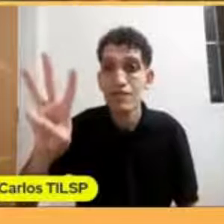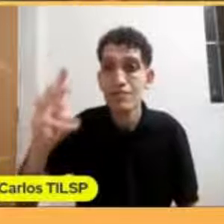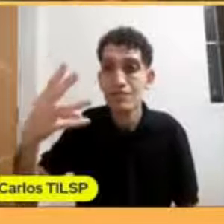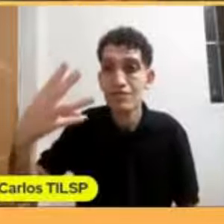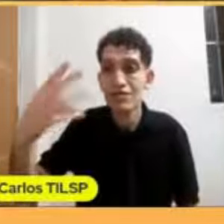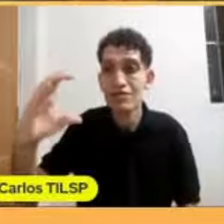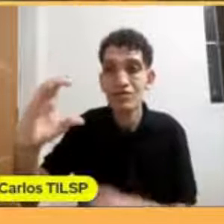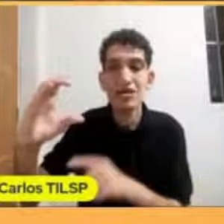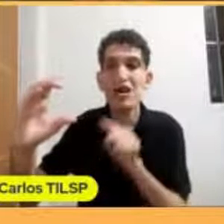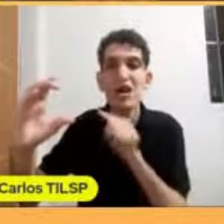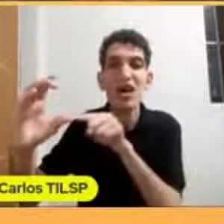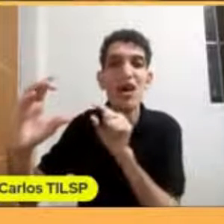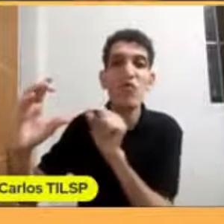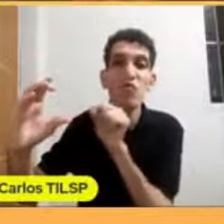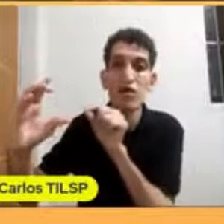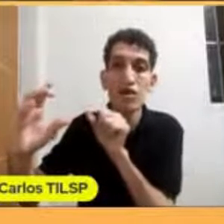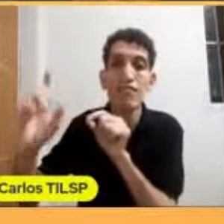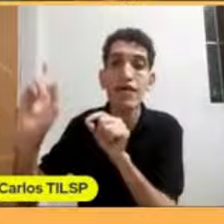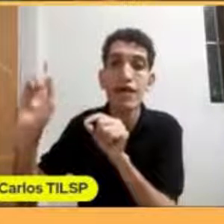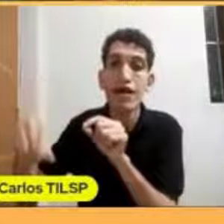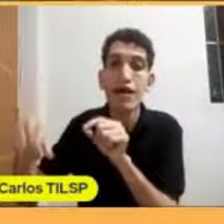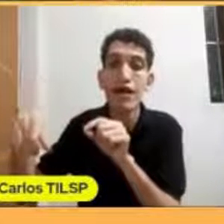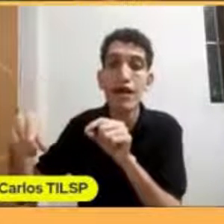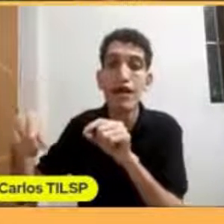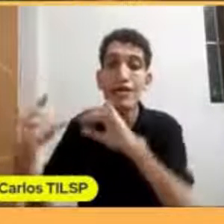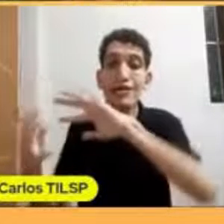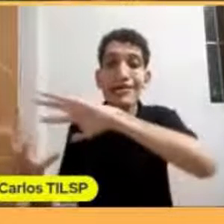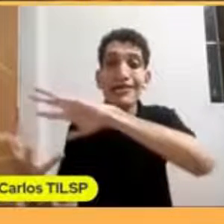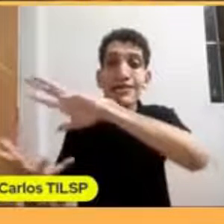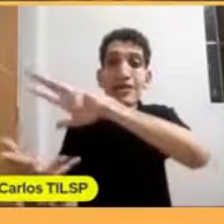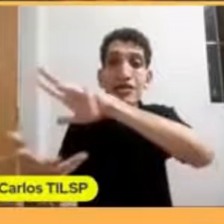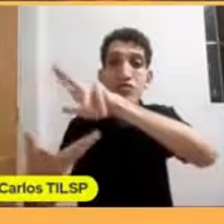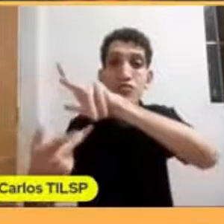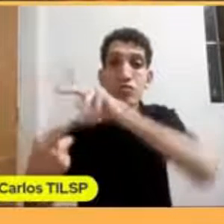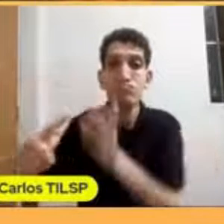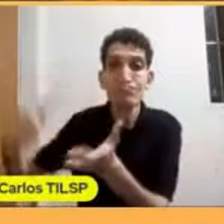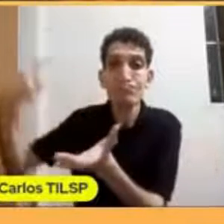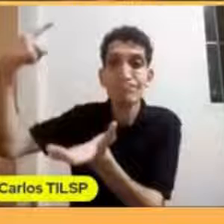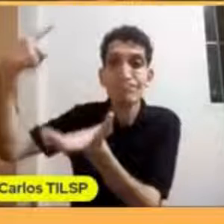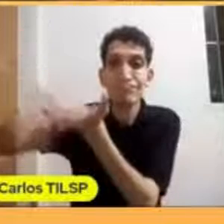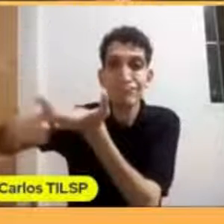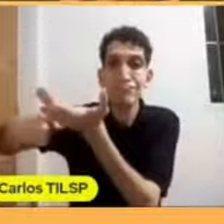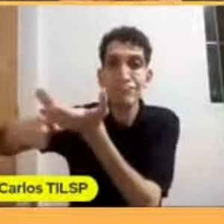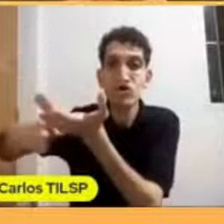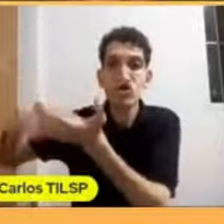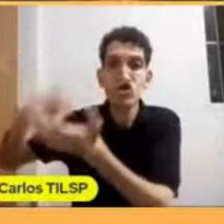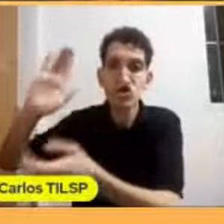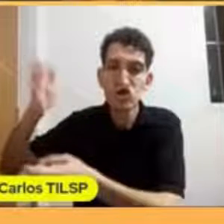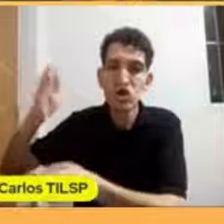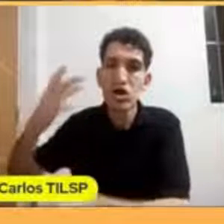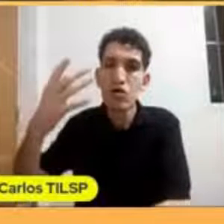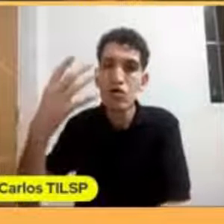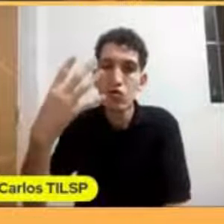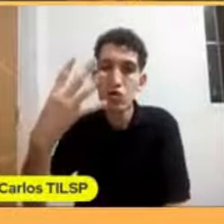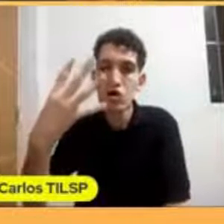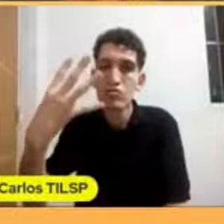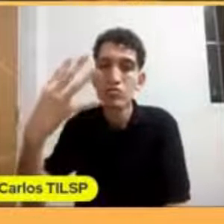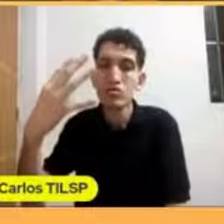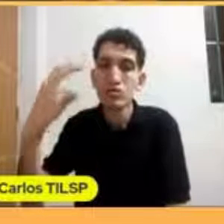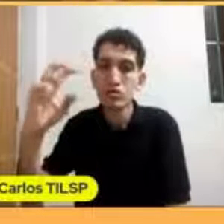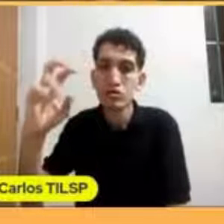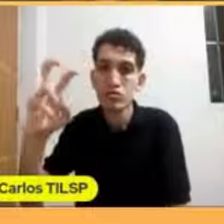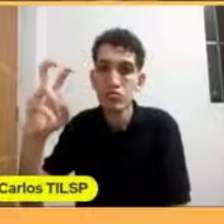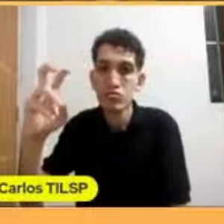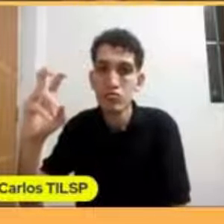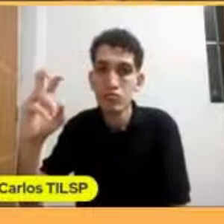W3C, ele é um consórcio internacional, tá? Ele tem mais ou menos 450 membros que fazem parte